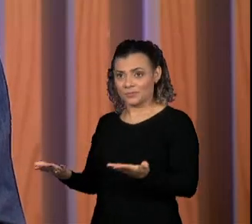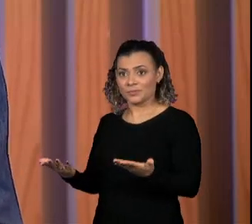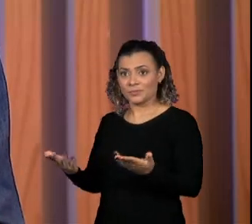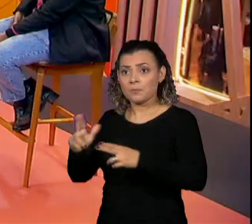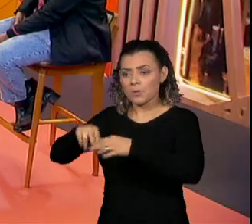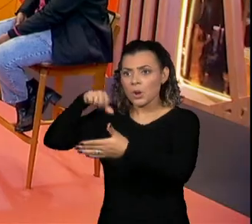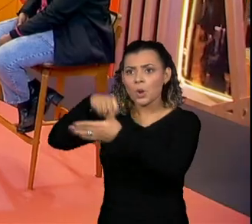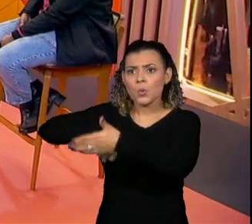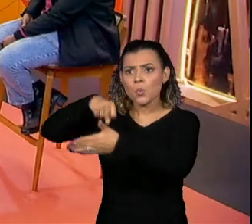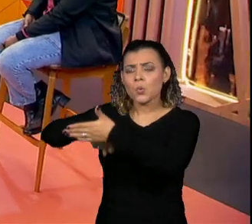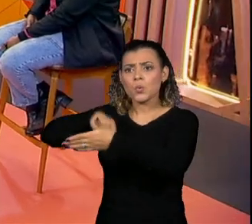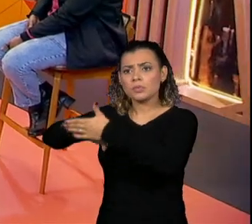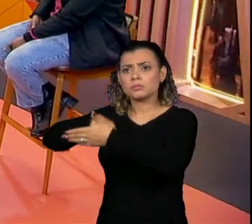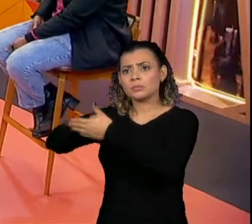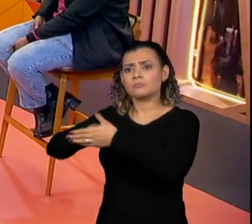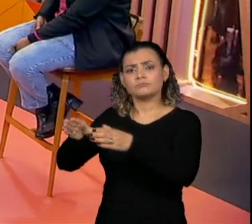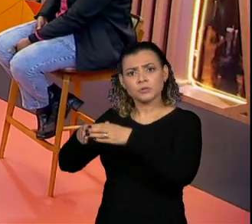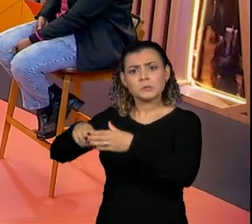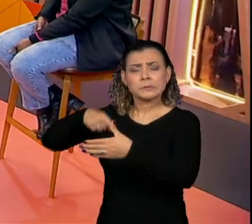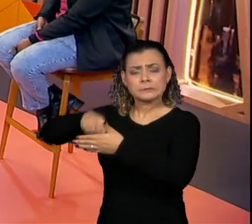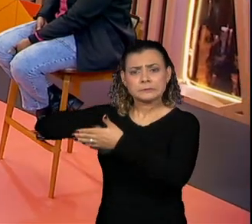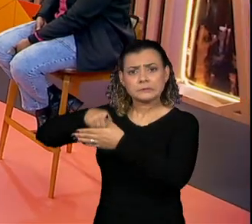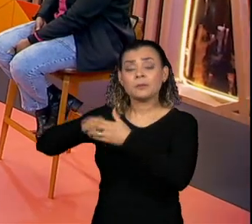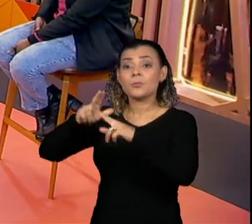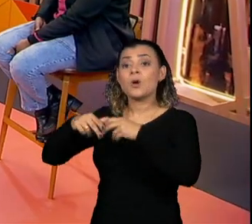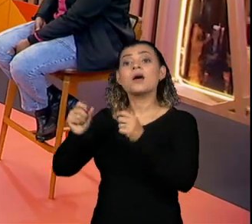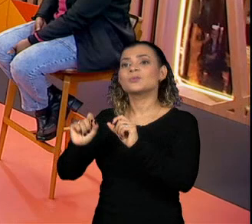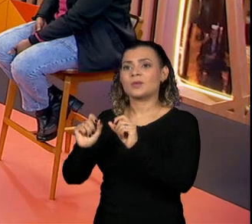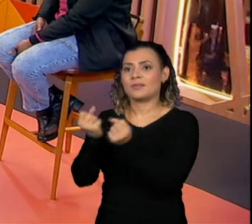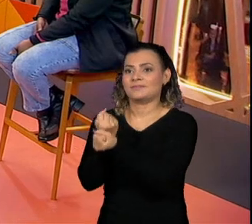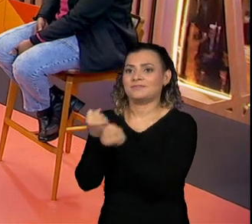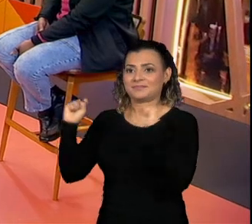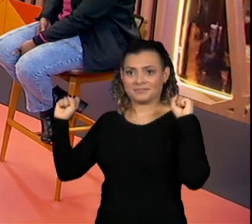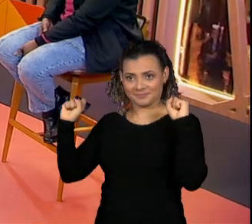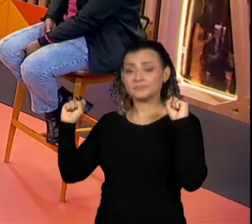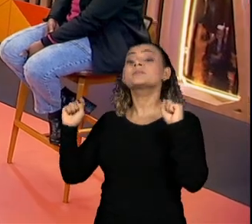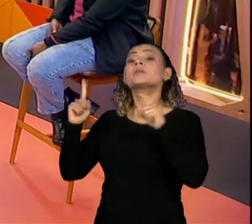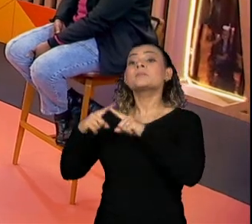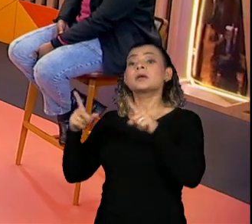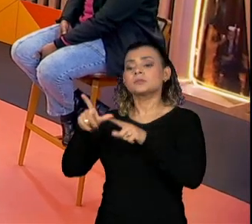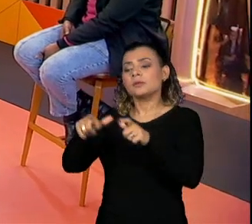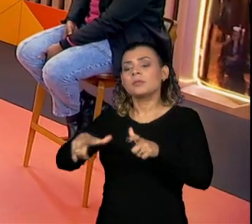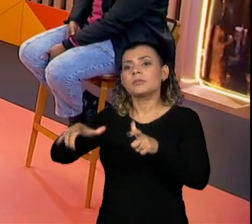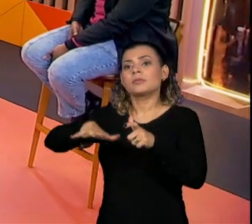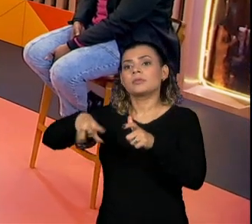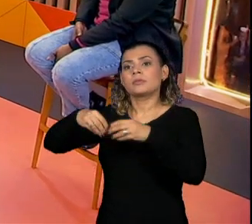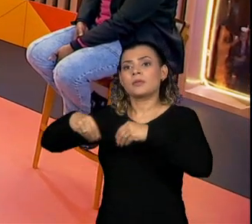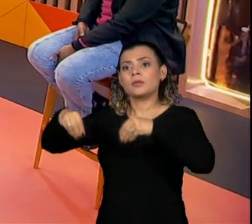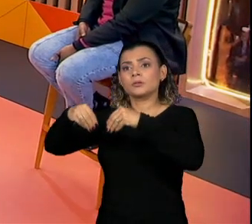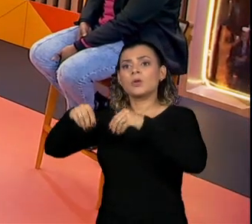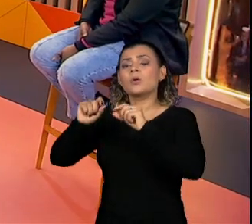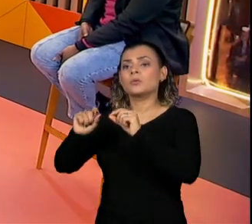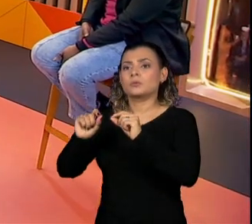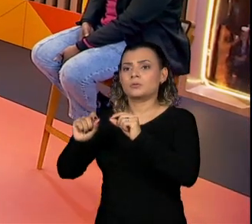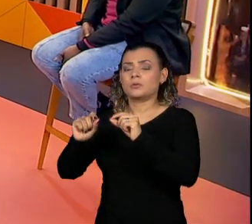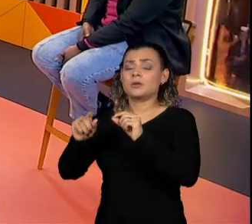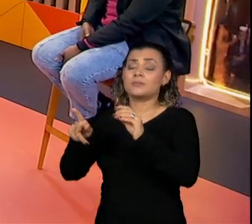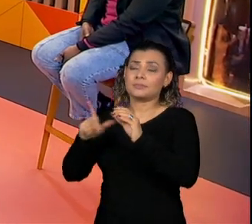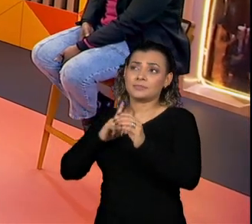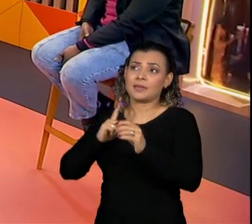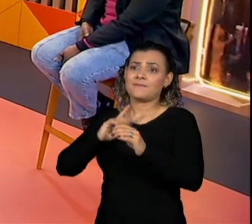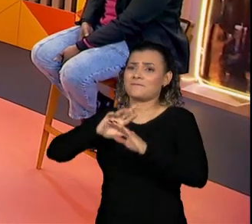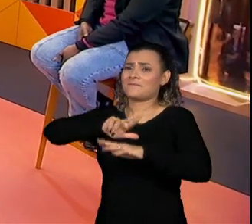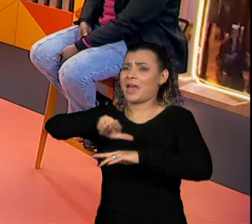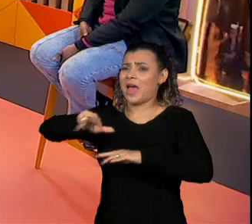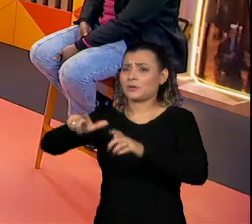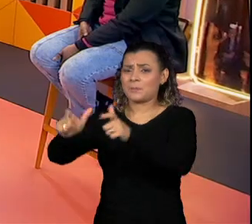de luta da população, sobretudo no pós-abolição, que ocuparam importantes territórios do país. Existem centenas de quilombos